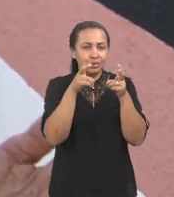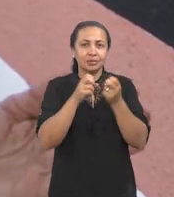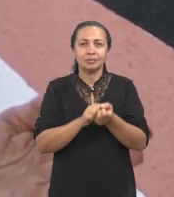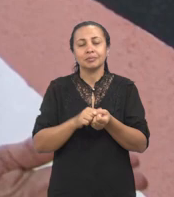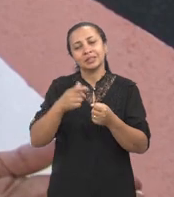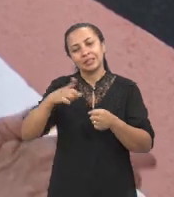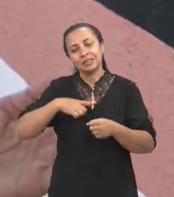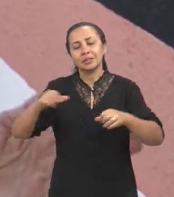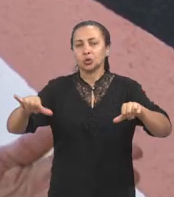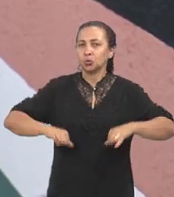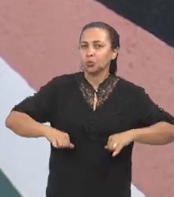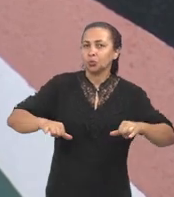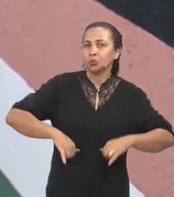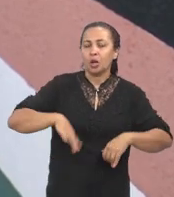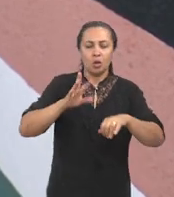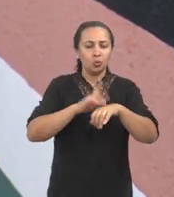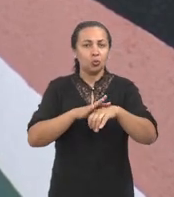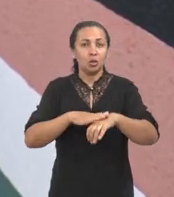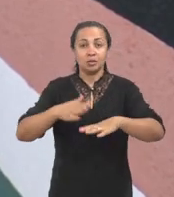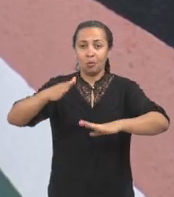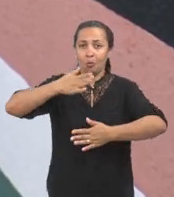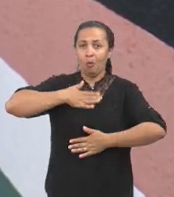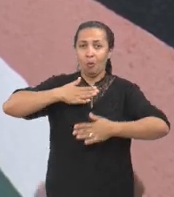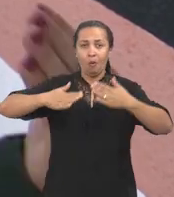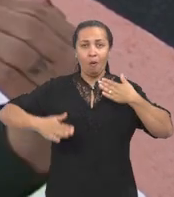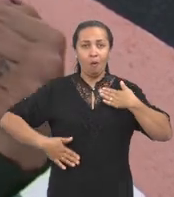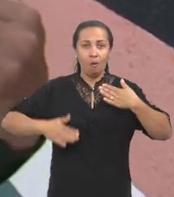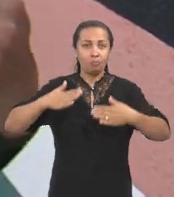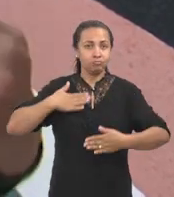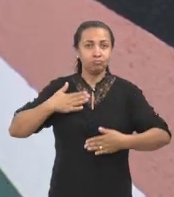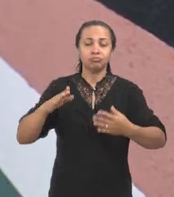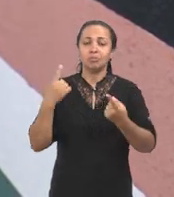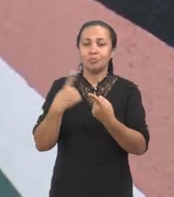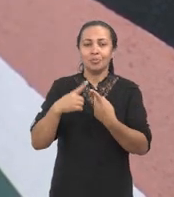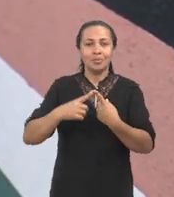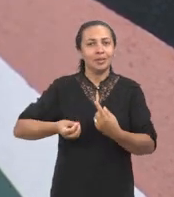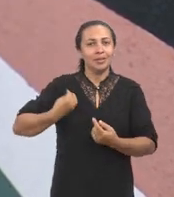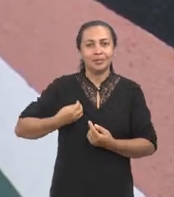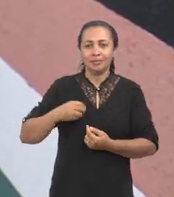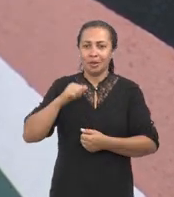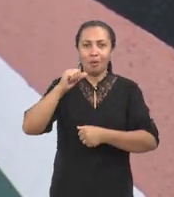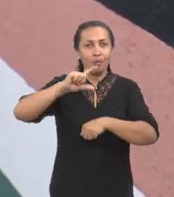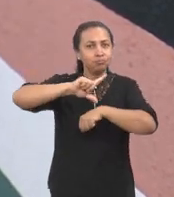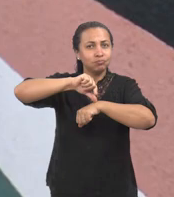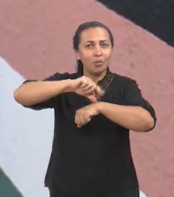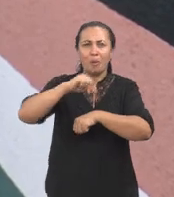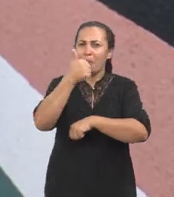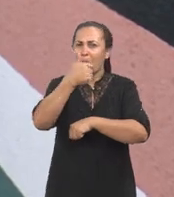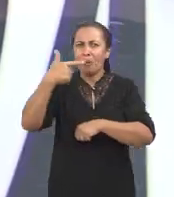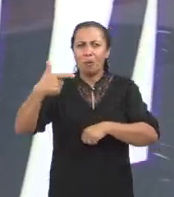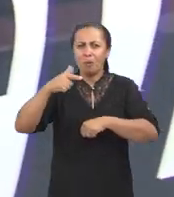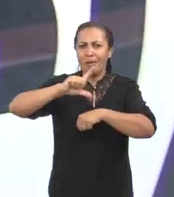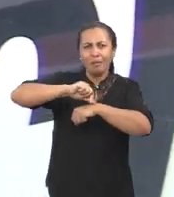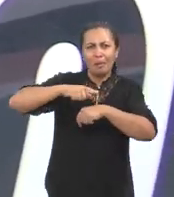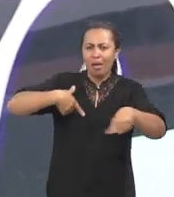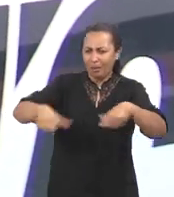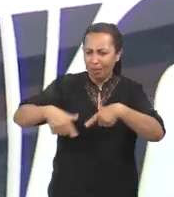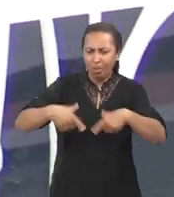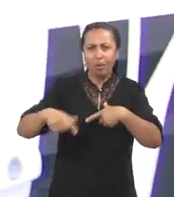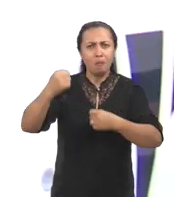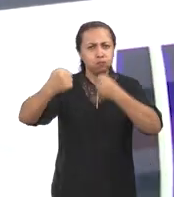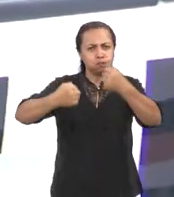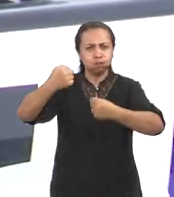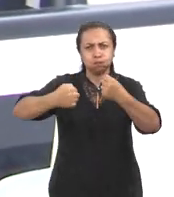a o adoecimento físico porque a estar 12 Eu trabalho numa